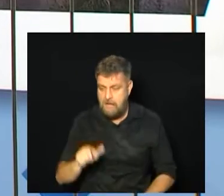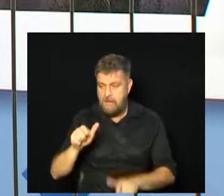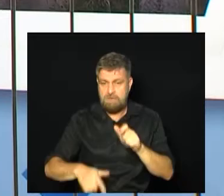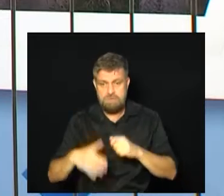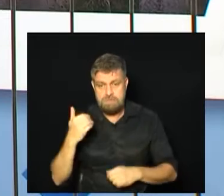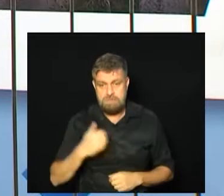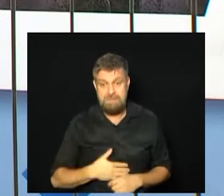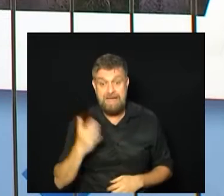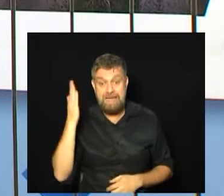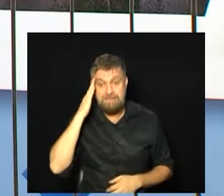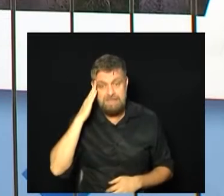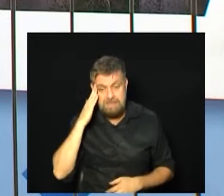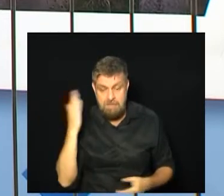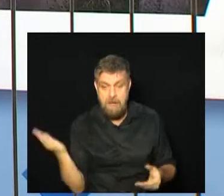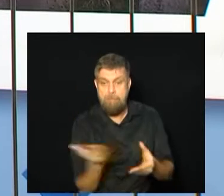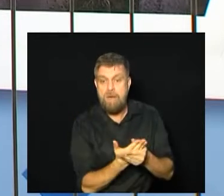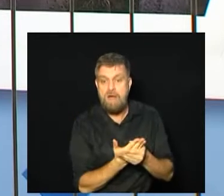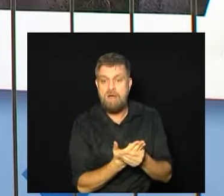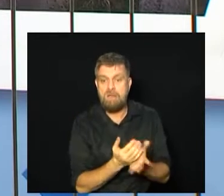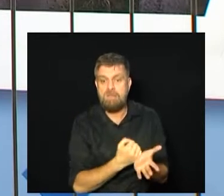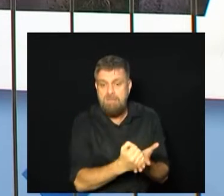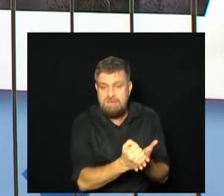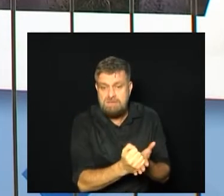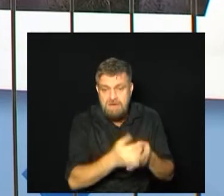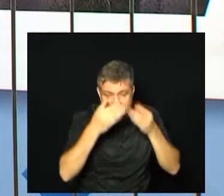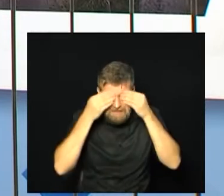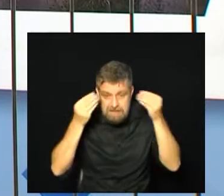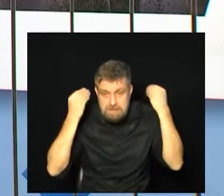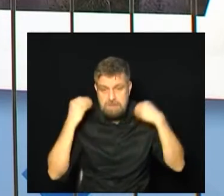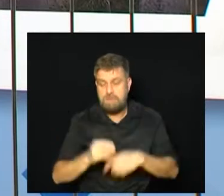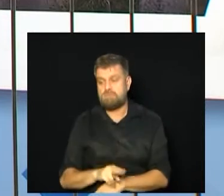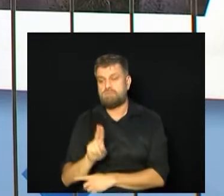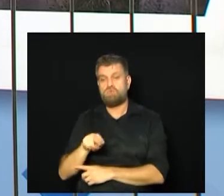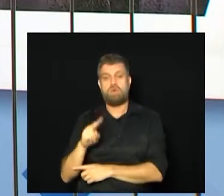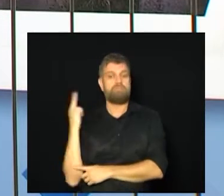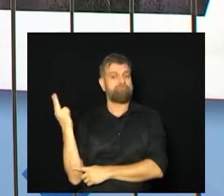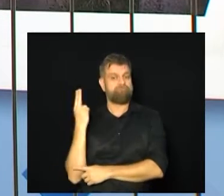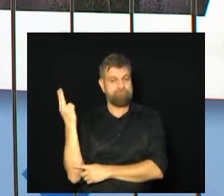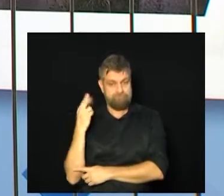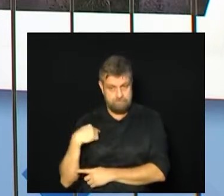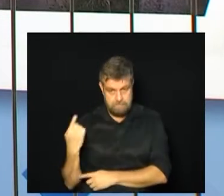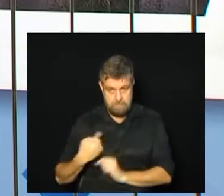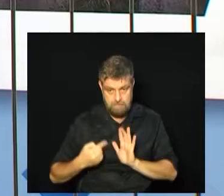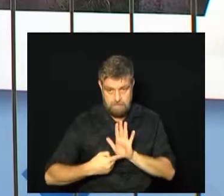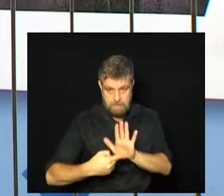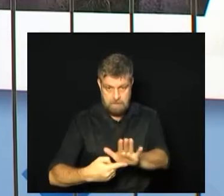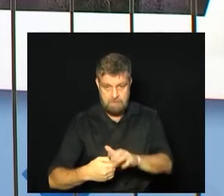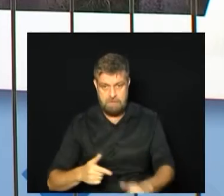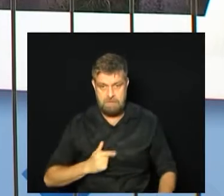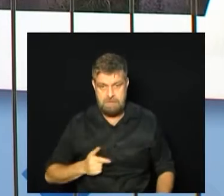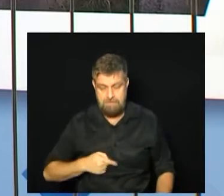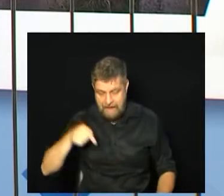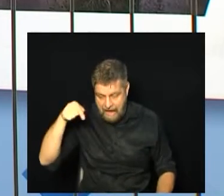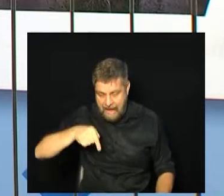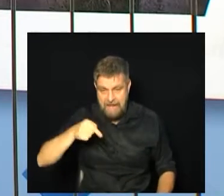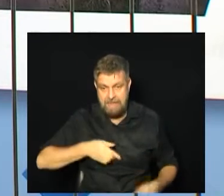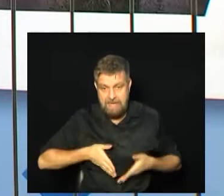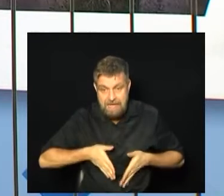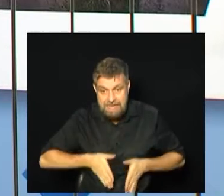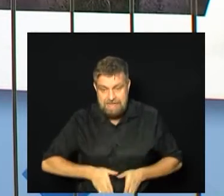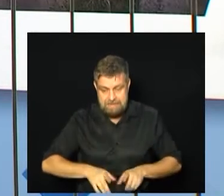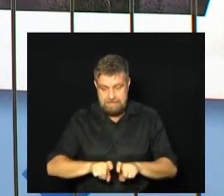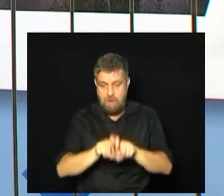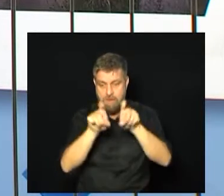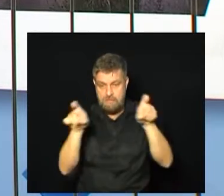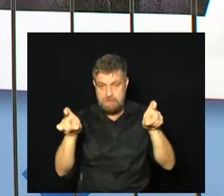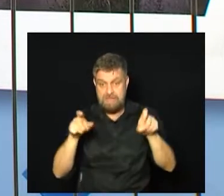morram simplesmente no boletim de ocorrência. Então, começar a trazer um pouco mais. A gente trouxe um caso de racismo obstétrico aqui